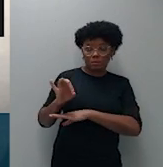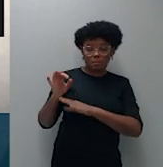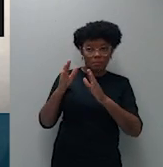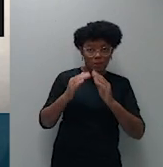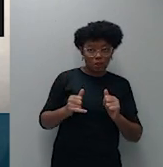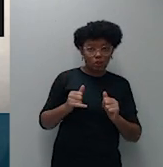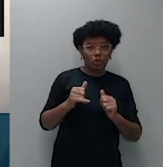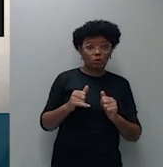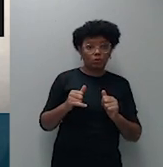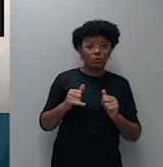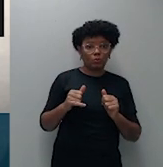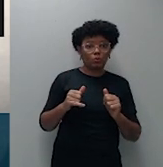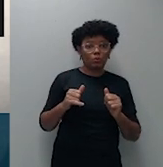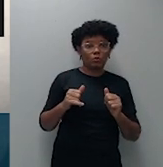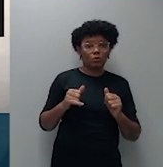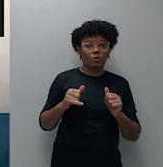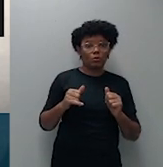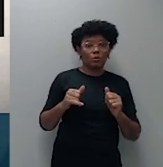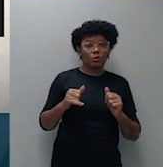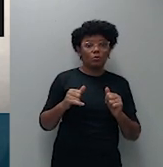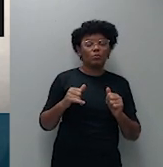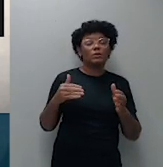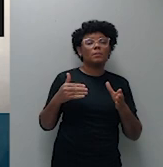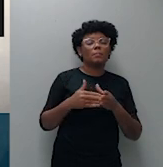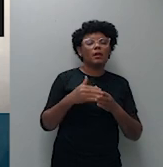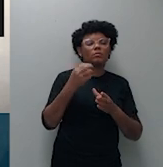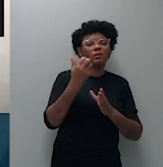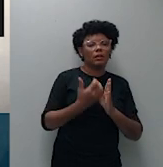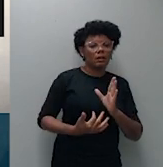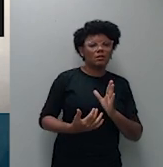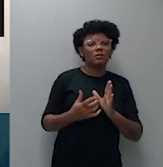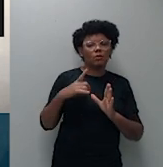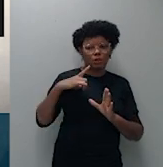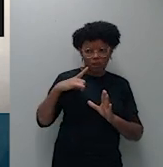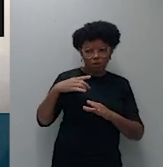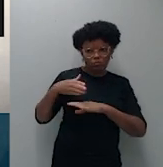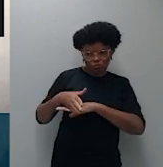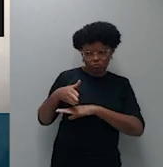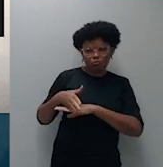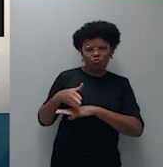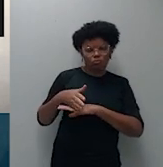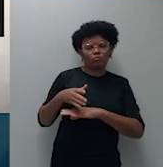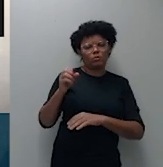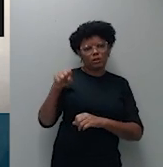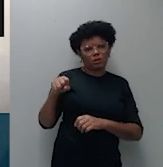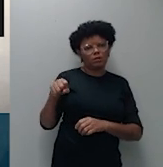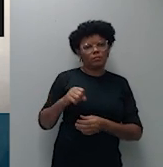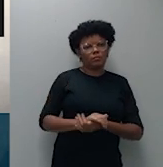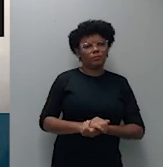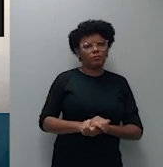que pediu Vista nos dois casos os embargos de declaração está participe